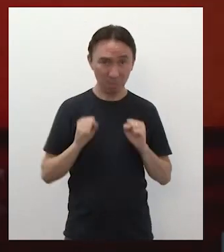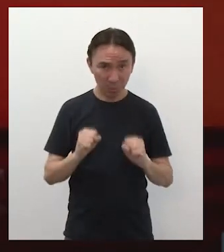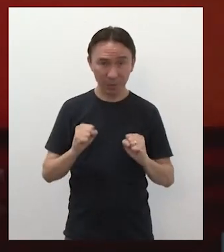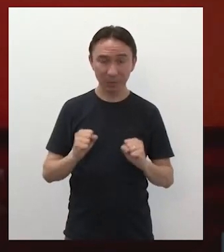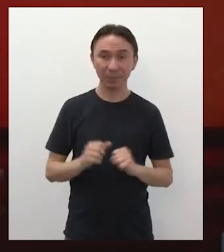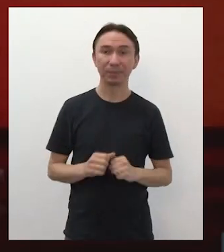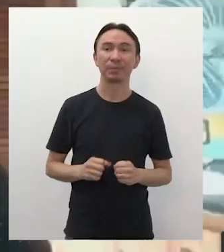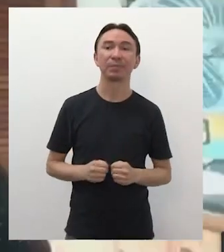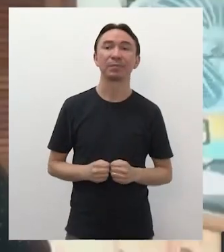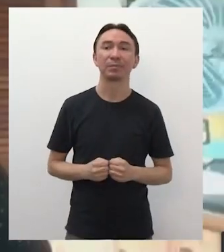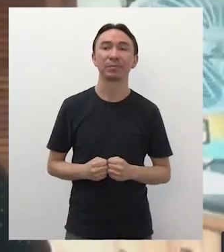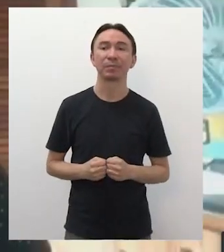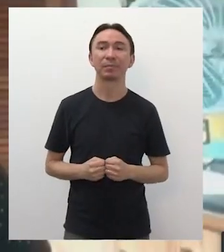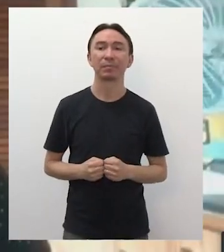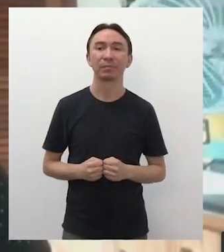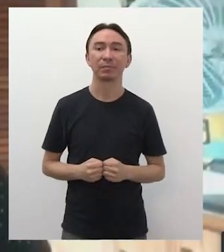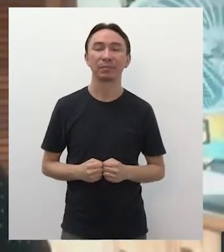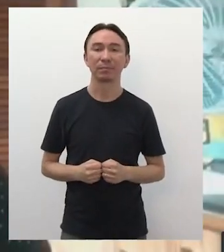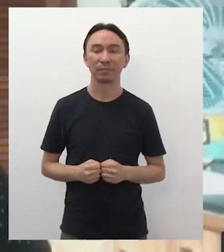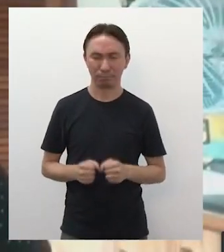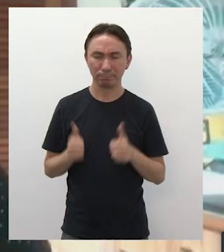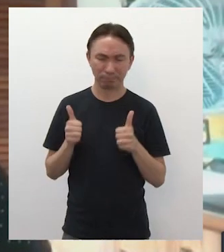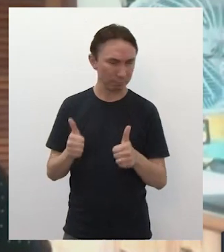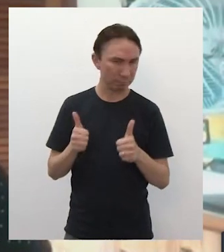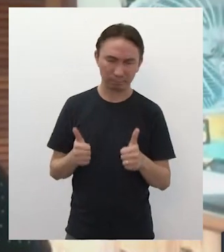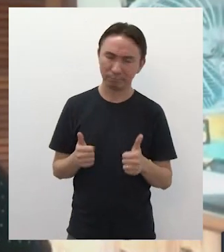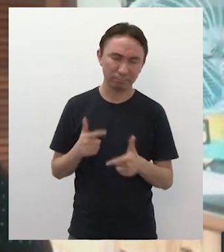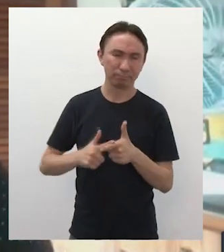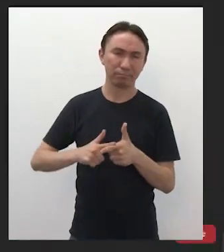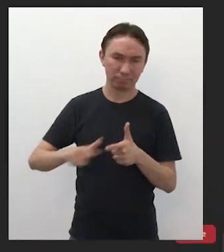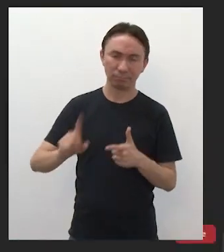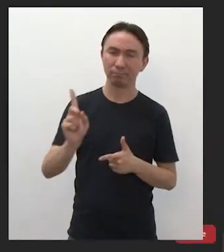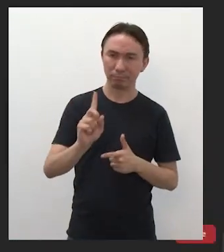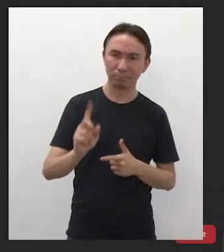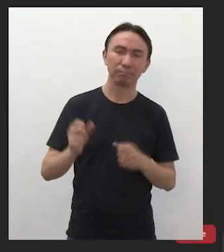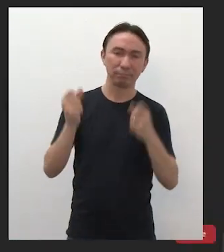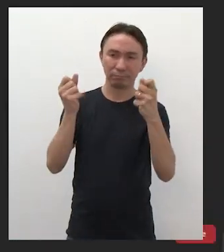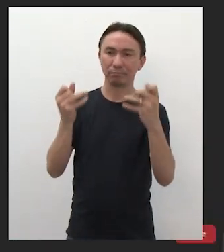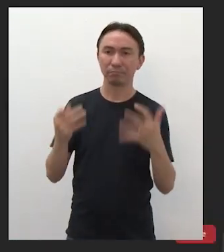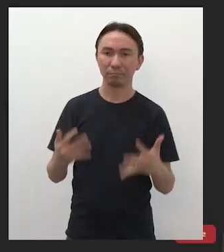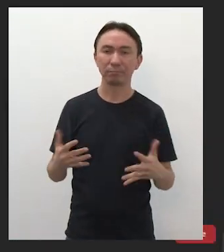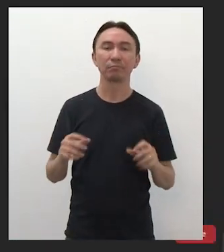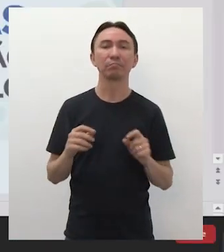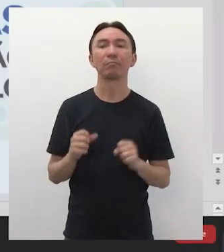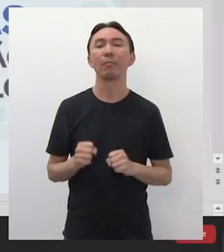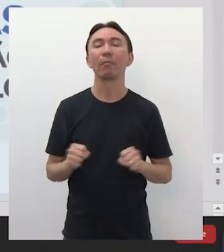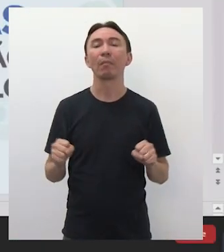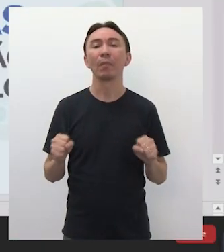agradece. Rapidinho a gente faz isso, sem problema nenhum. Vamos lá.